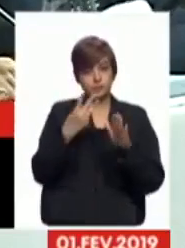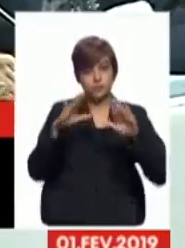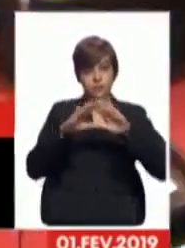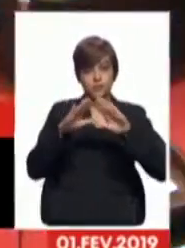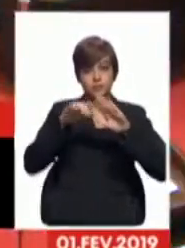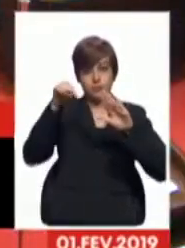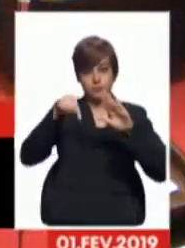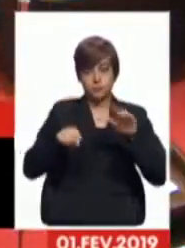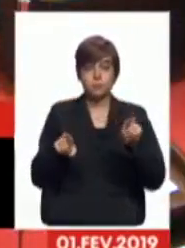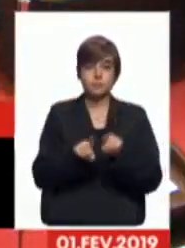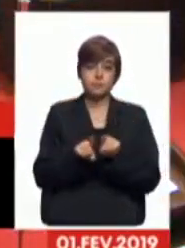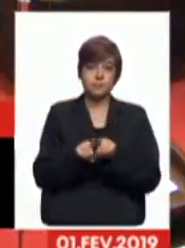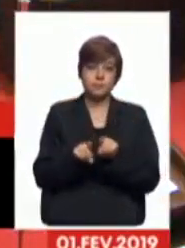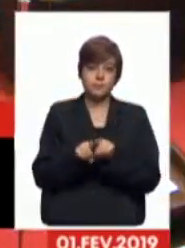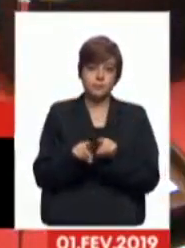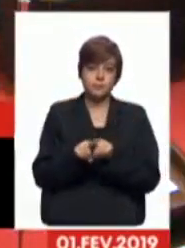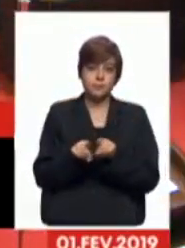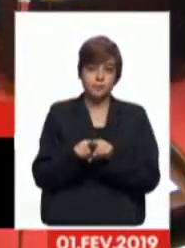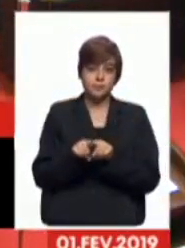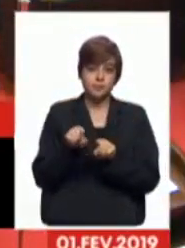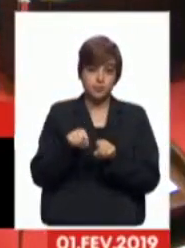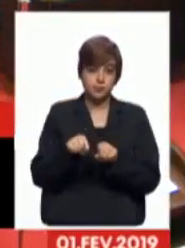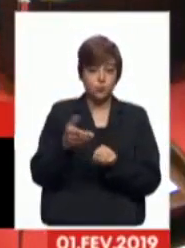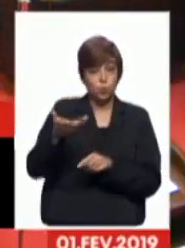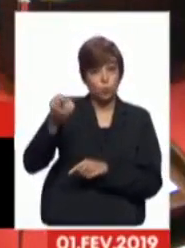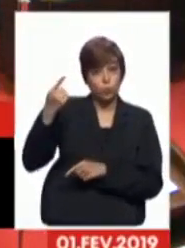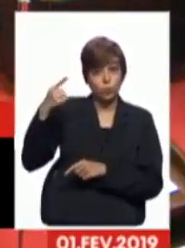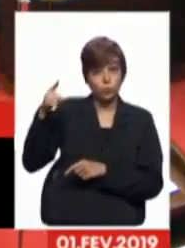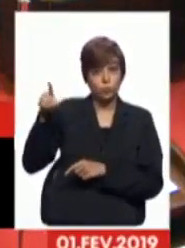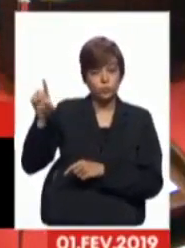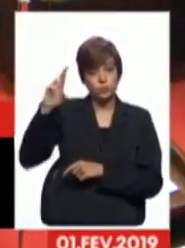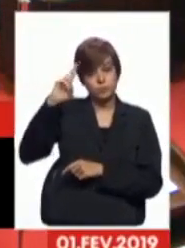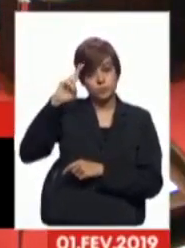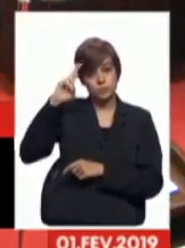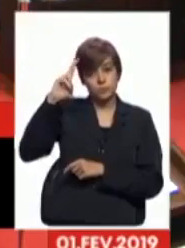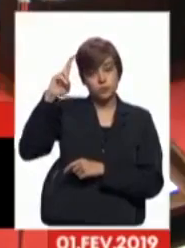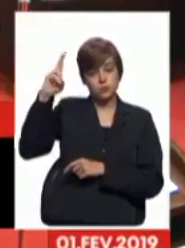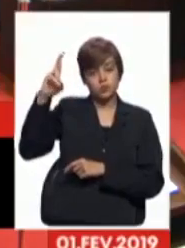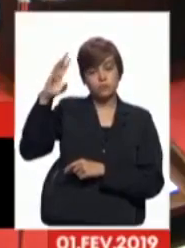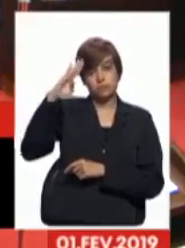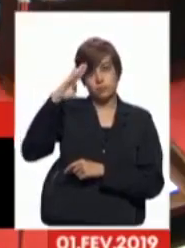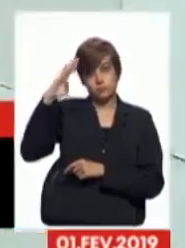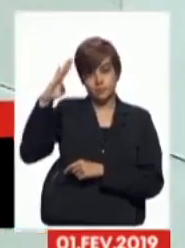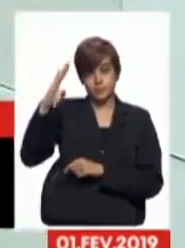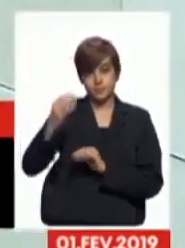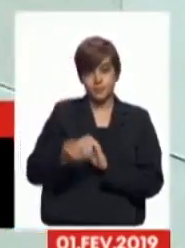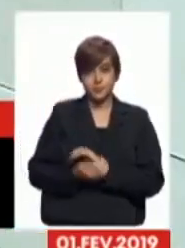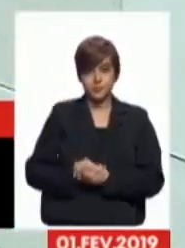Assembleia. Na legislatura que se encerra, foi líder da maioria.